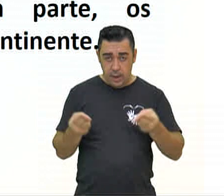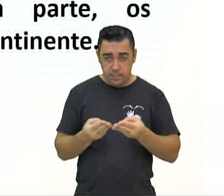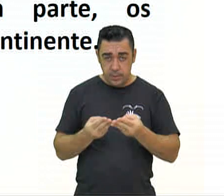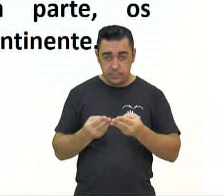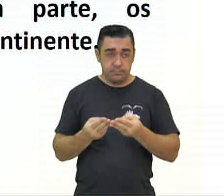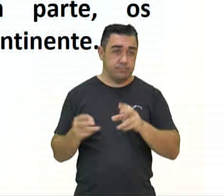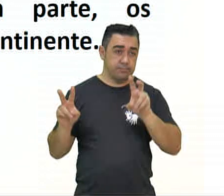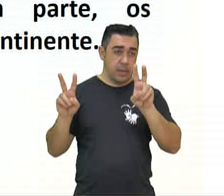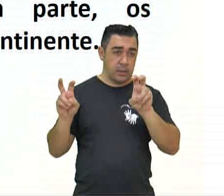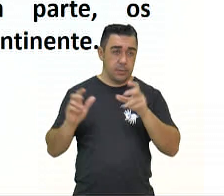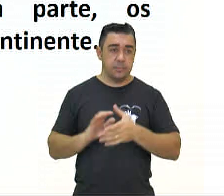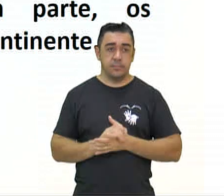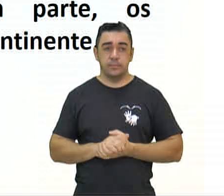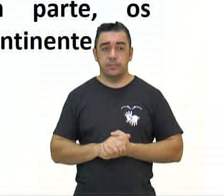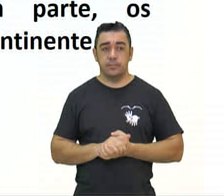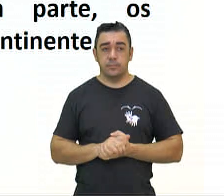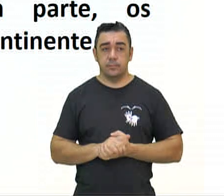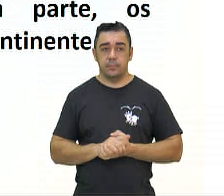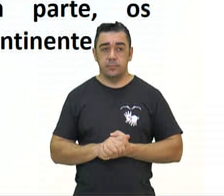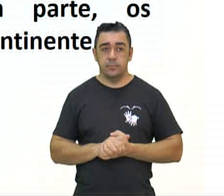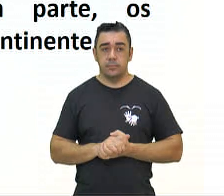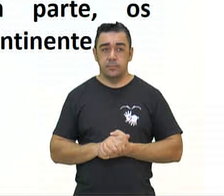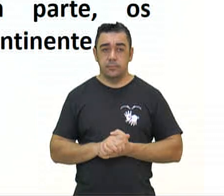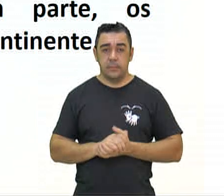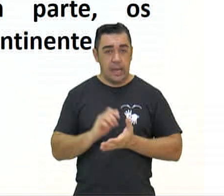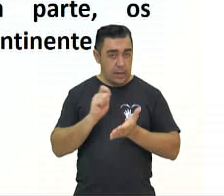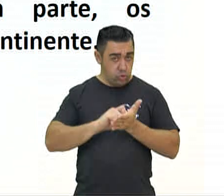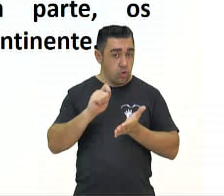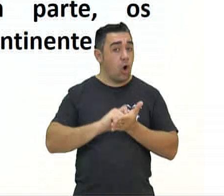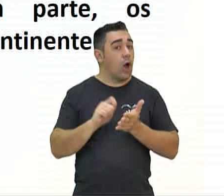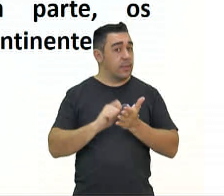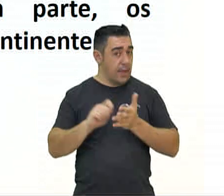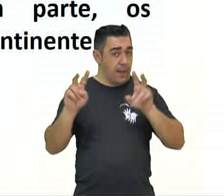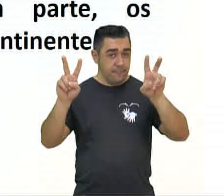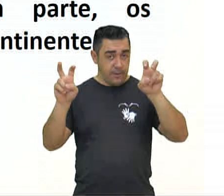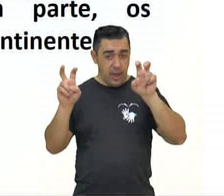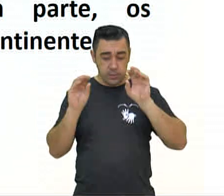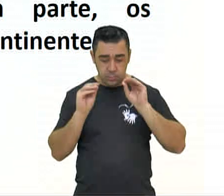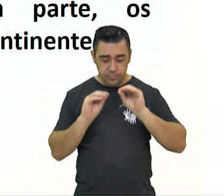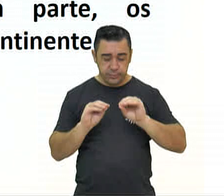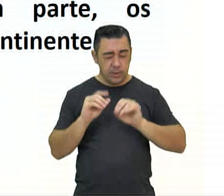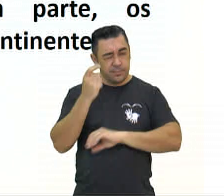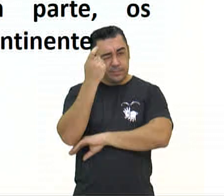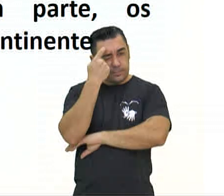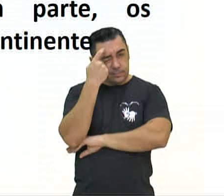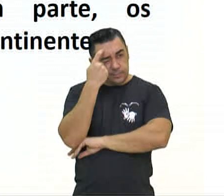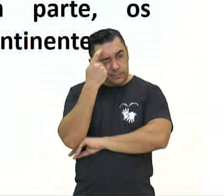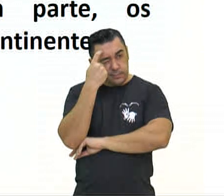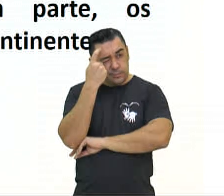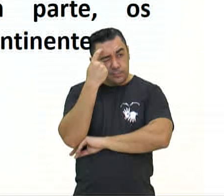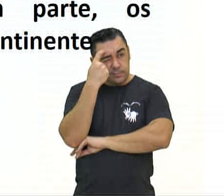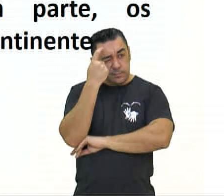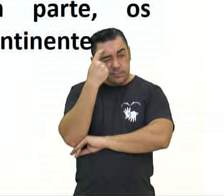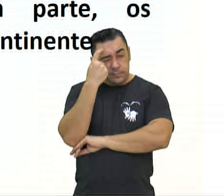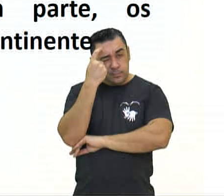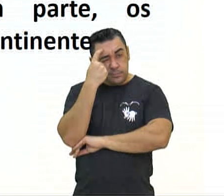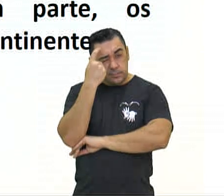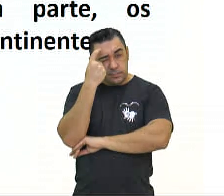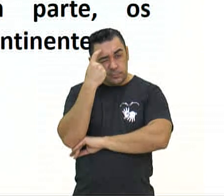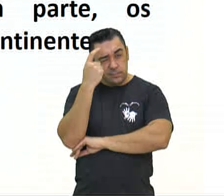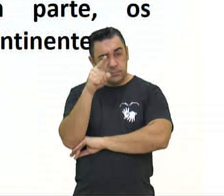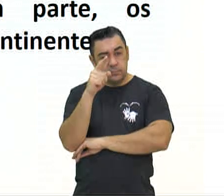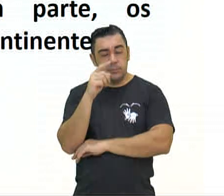abre aspas na frase. Essa frase eu anotaria num caderno para você pensar sobre ela e, se possível, até usar depois